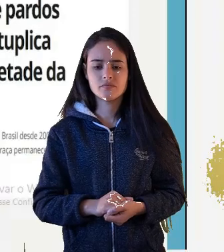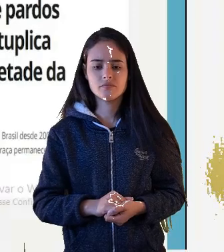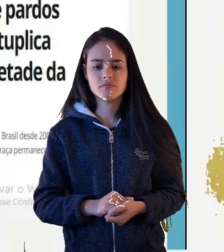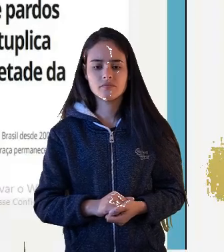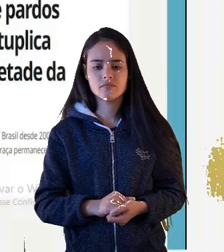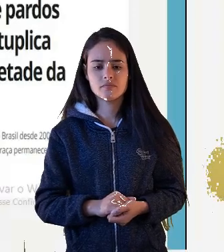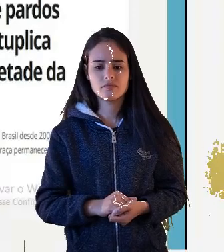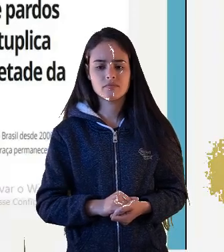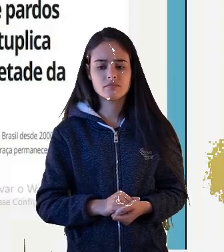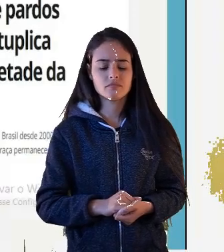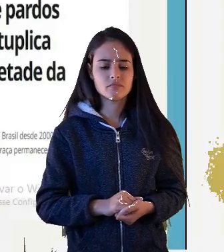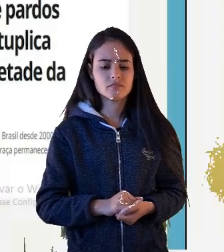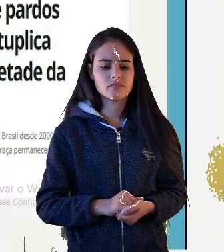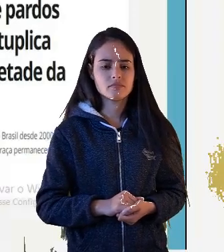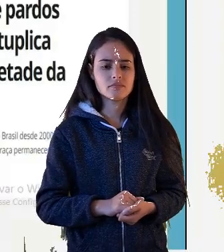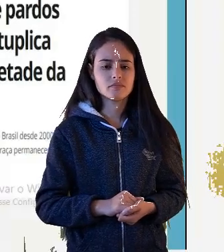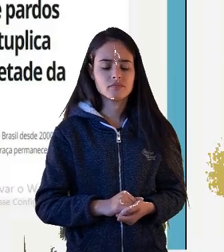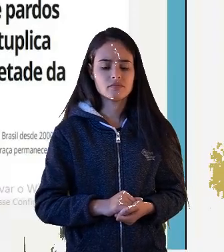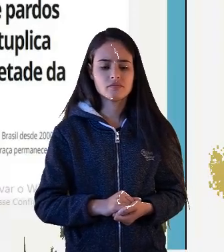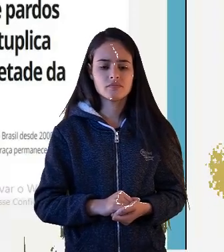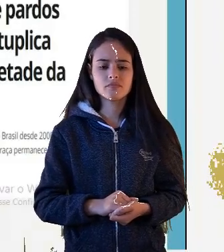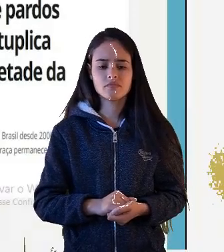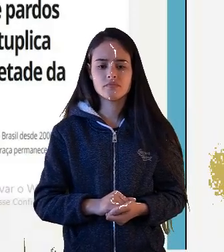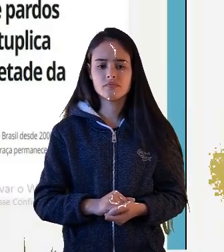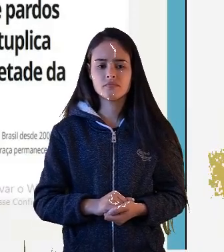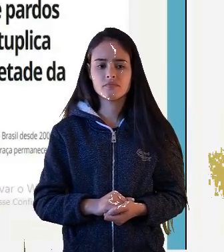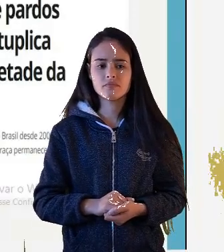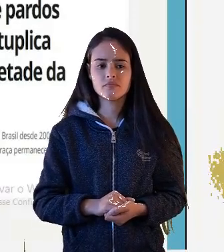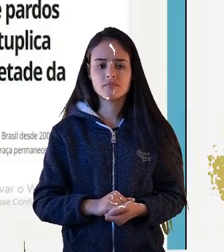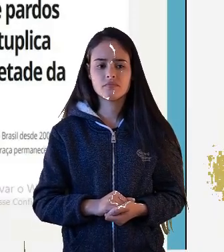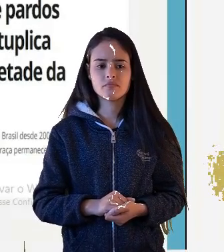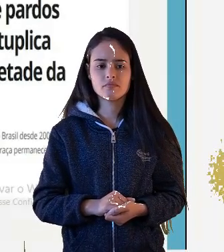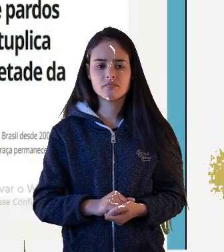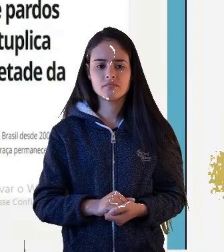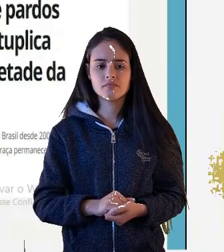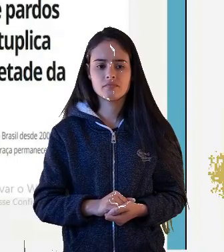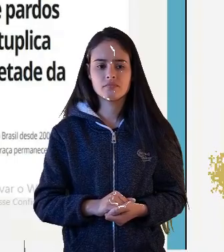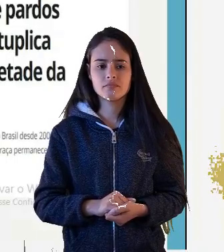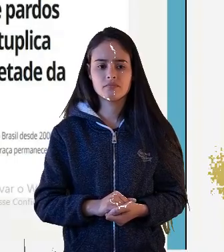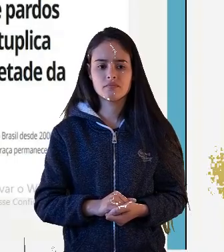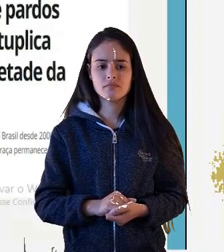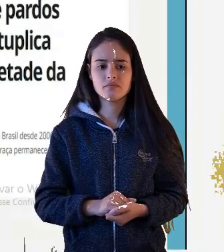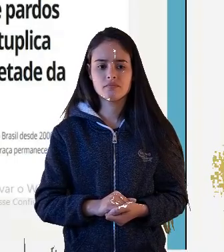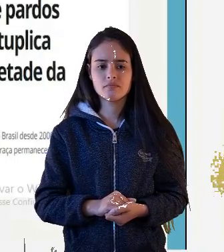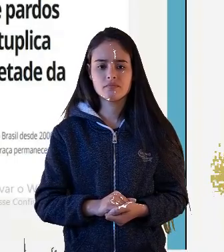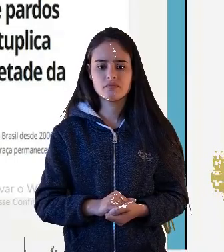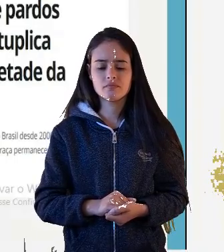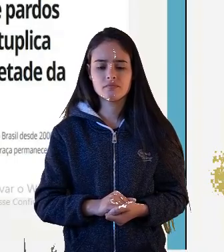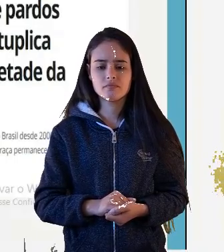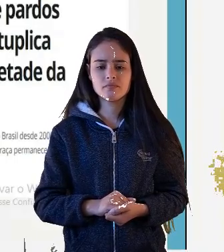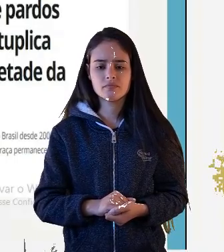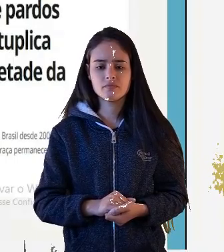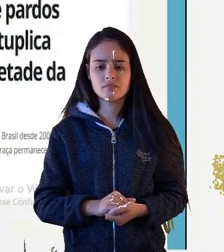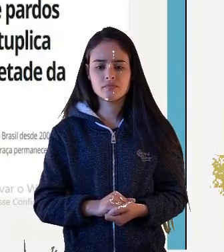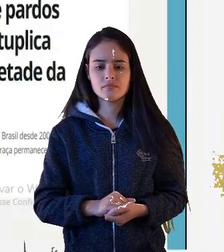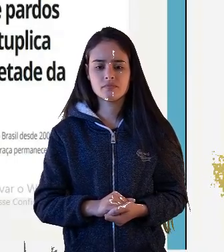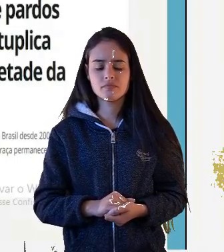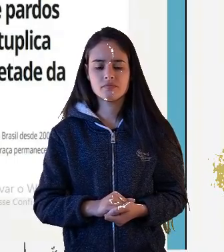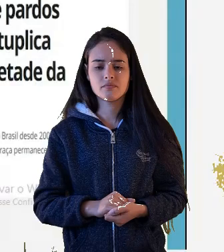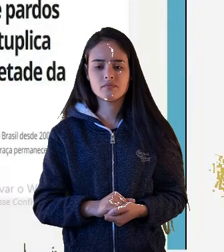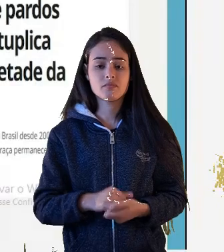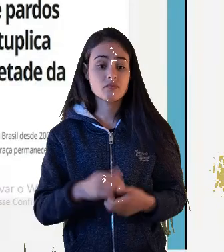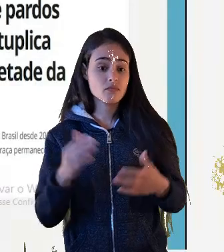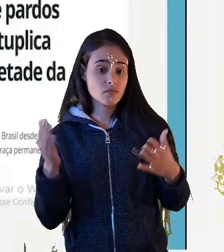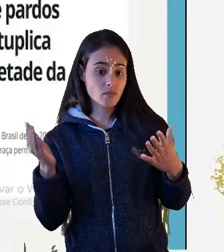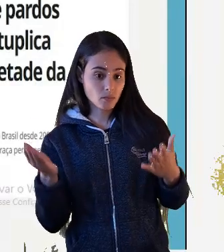pessoas brancas. Gente, isso é inadmissível, né? O censo de 2022, esse último que eu acabei de comentar quanto à religiosidade,